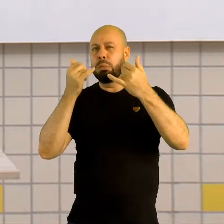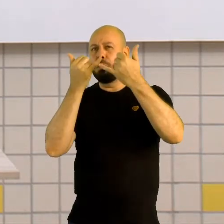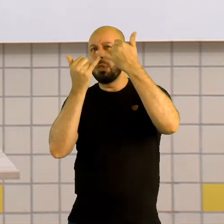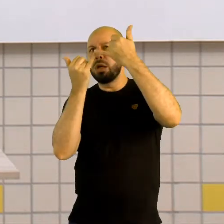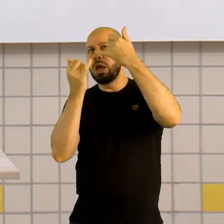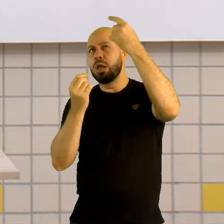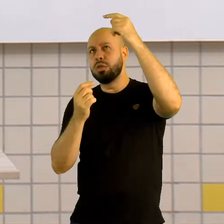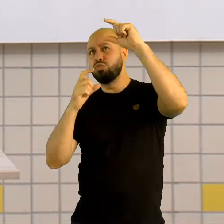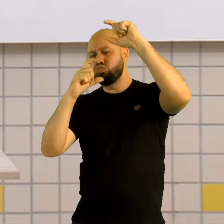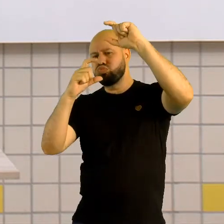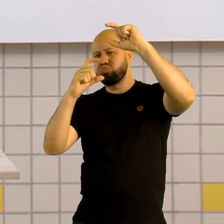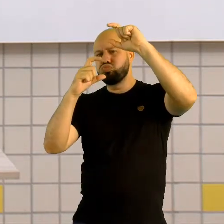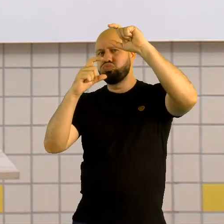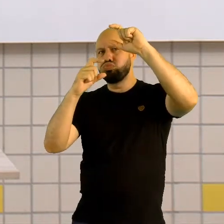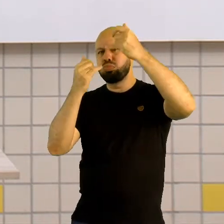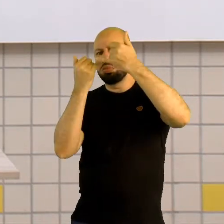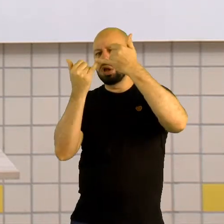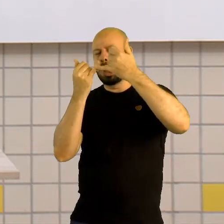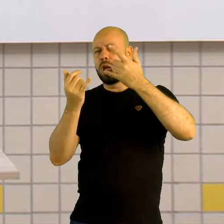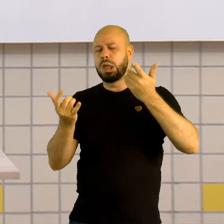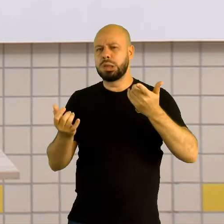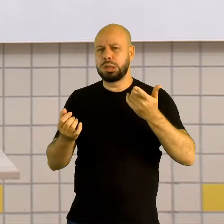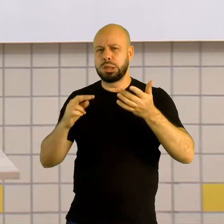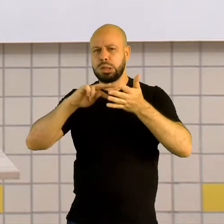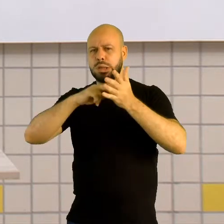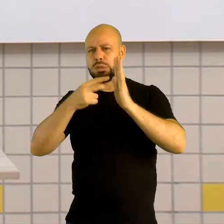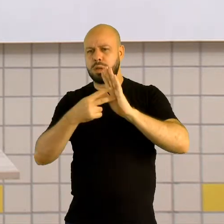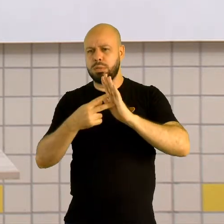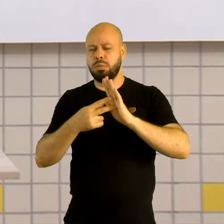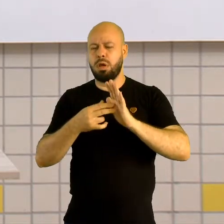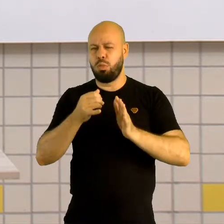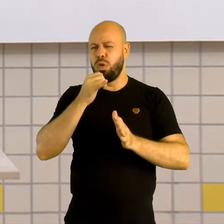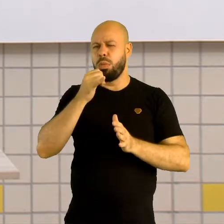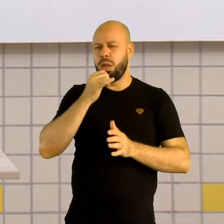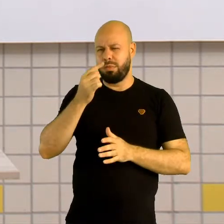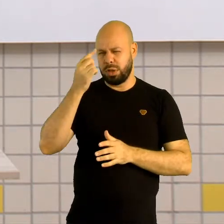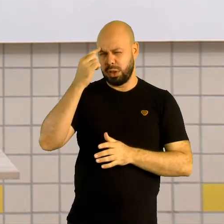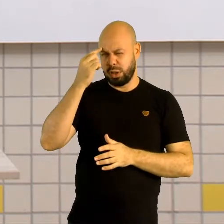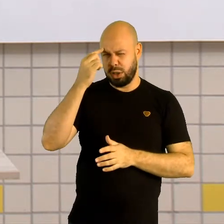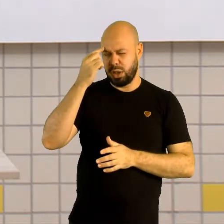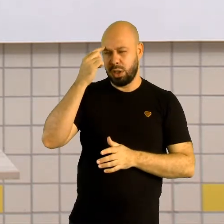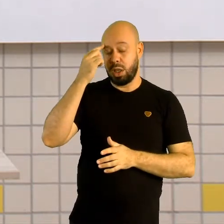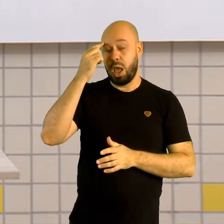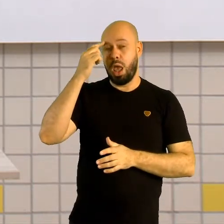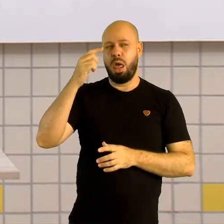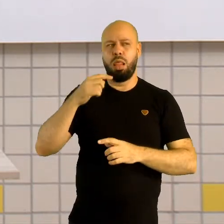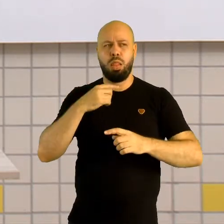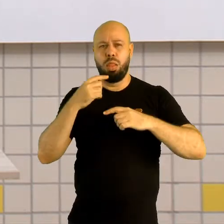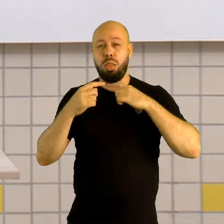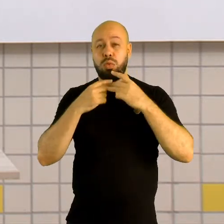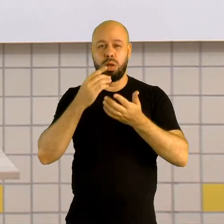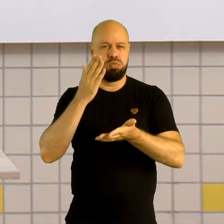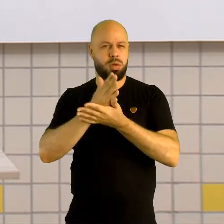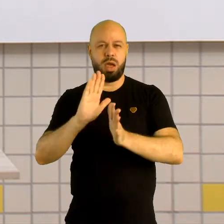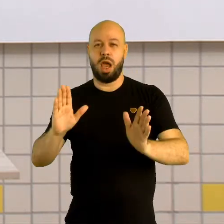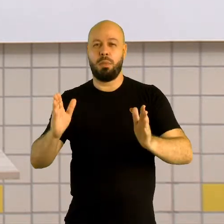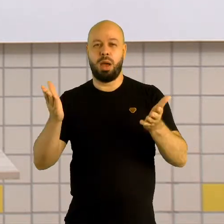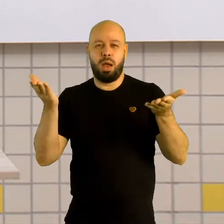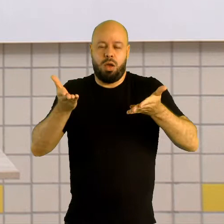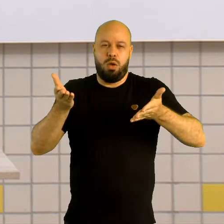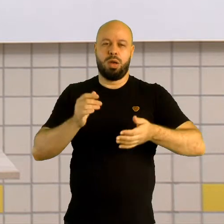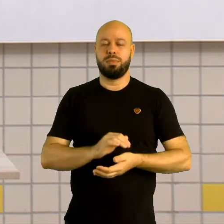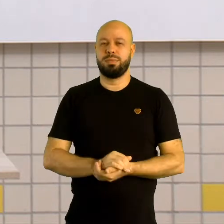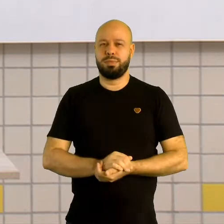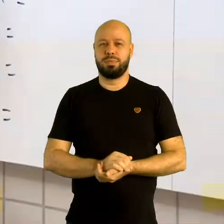com what, vamos dar um exemplo que você vai aí sanar qualquer dúvida.